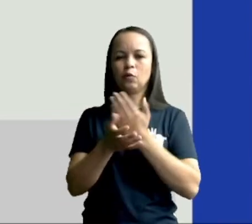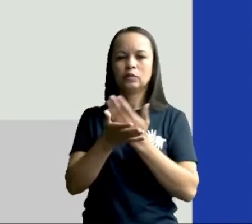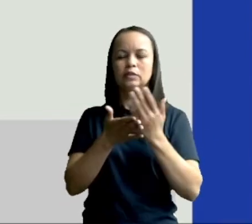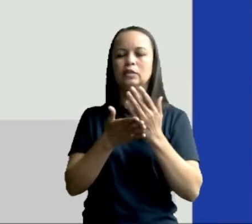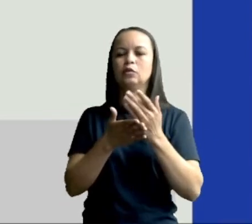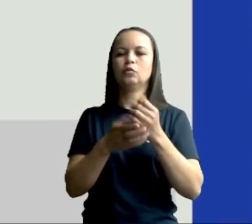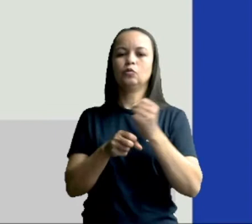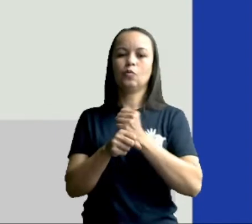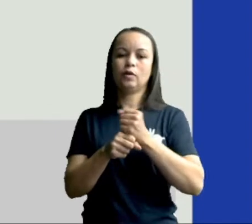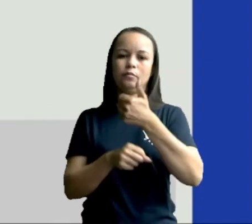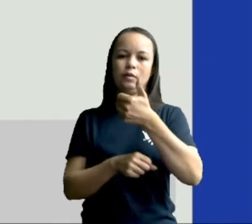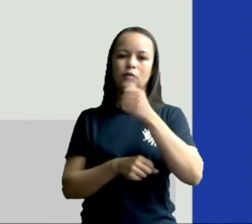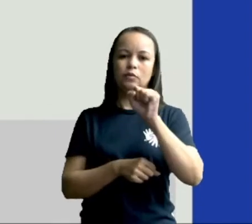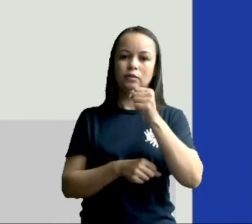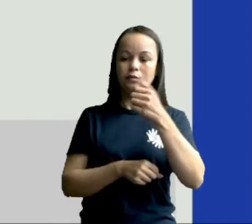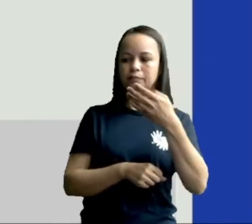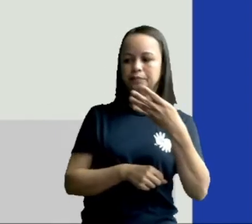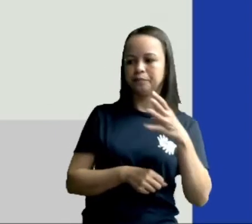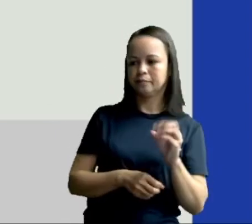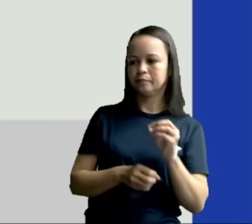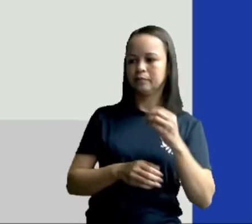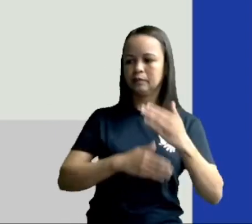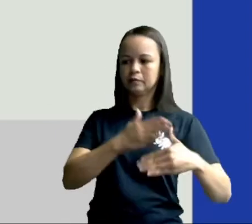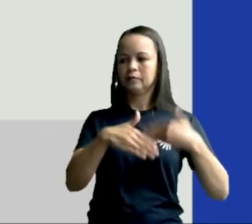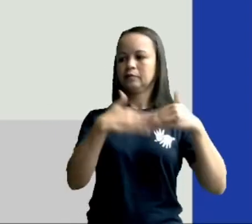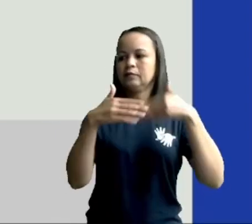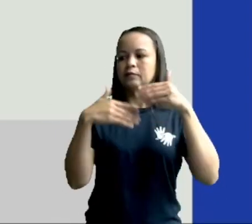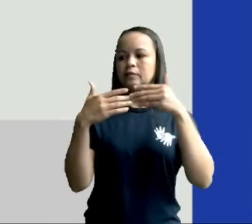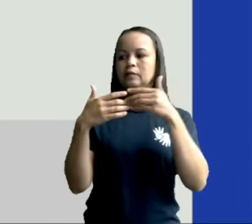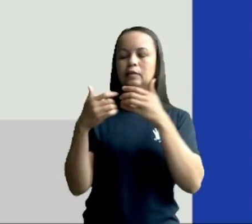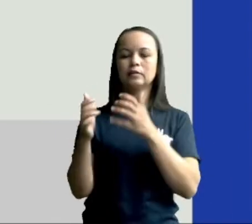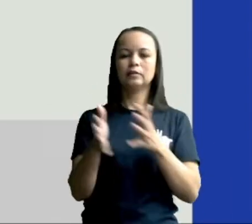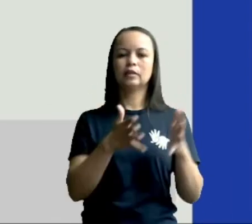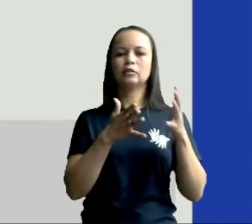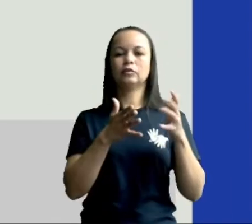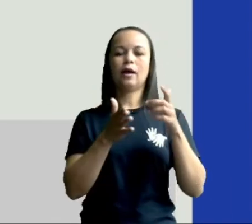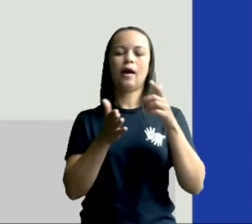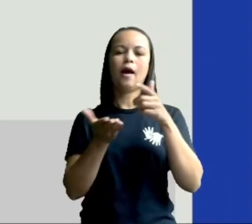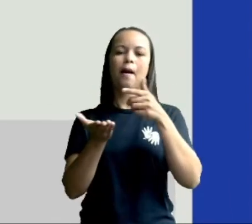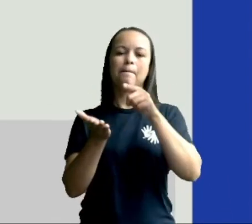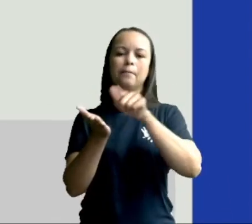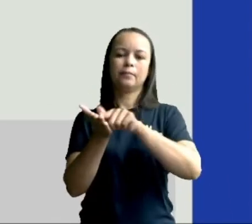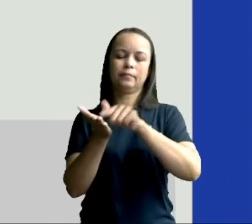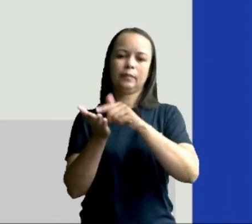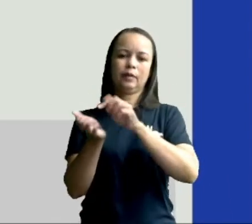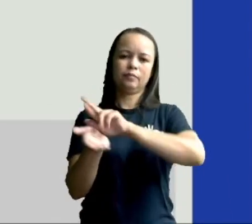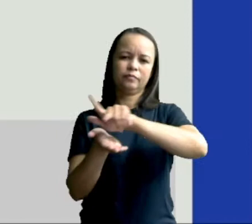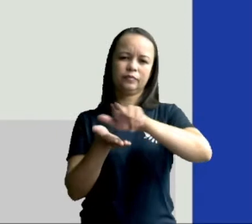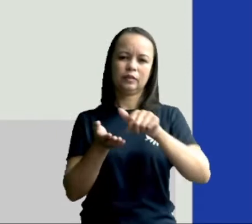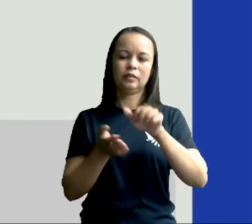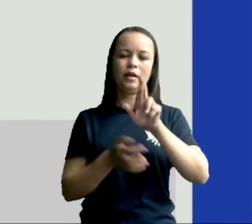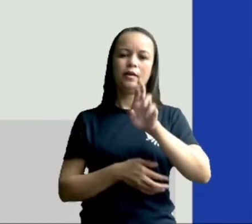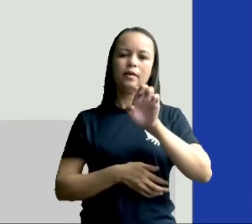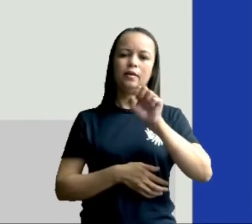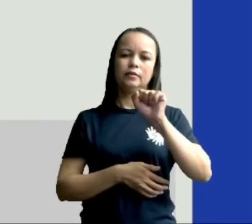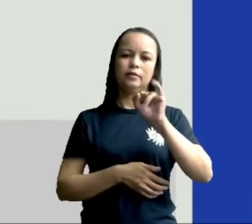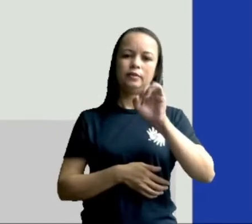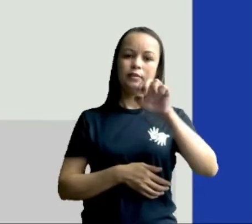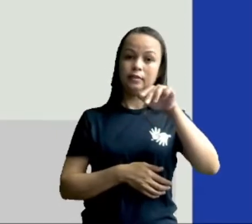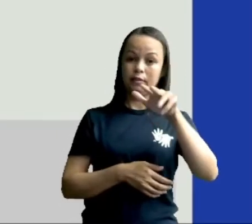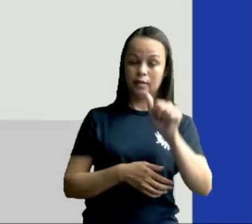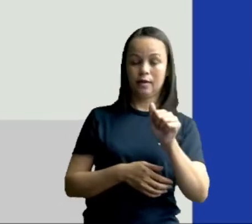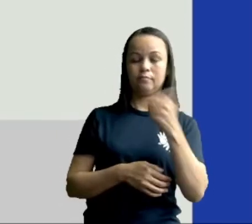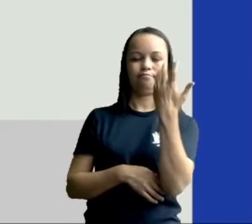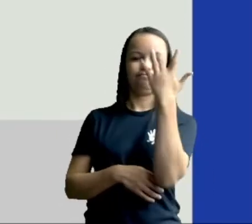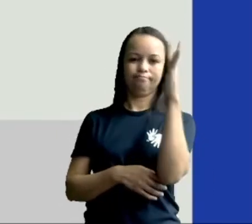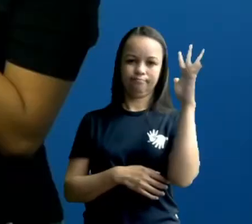a introdução do processo da realização da pasta de papel e a partir da resina das